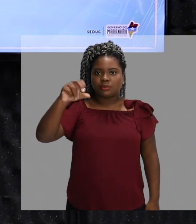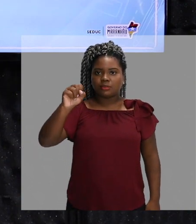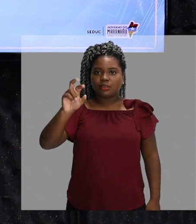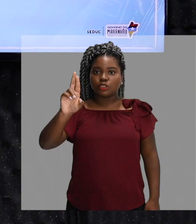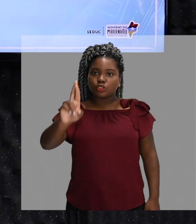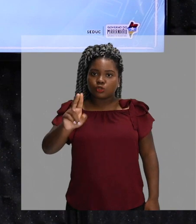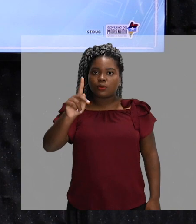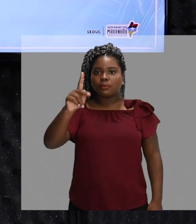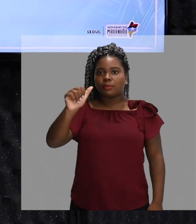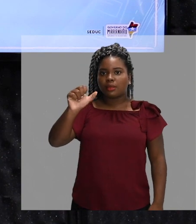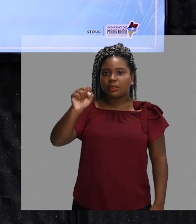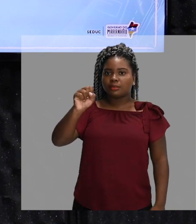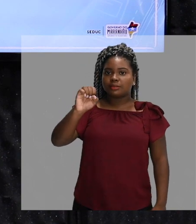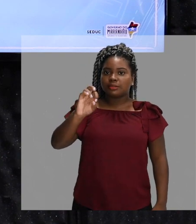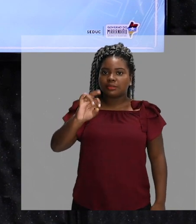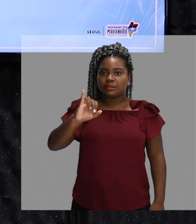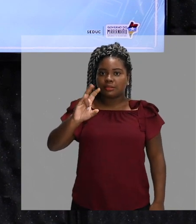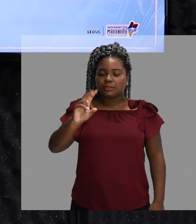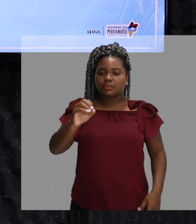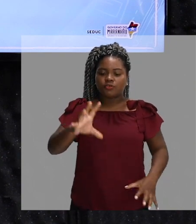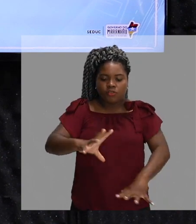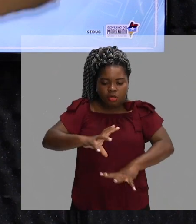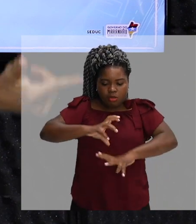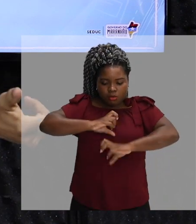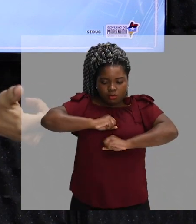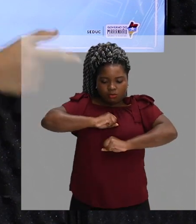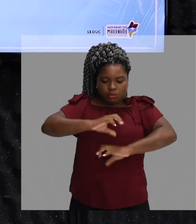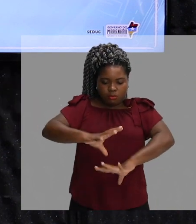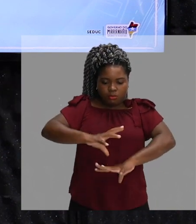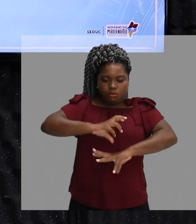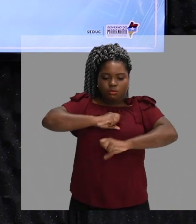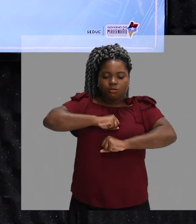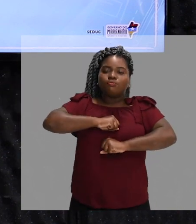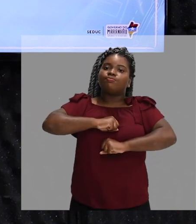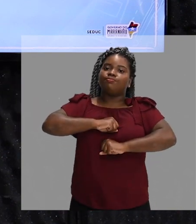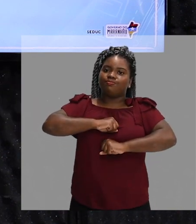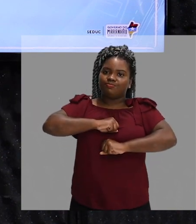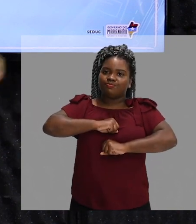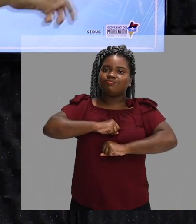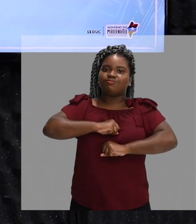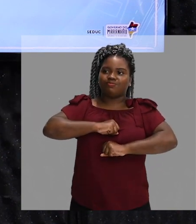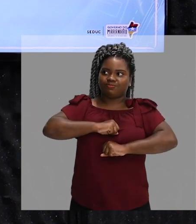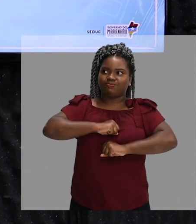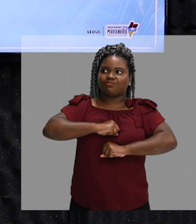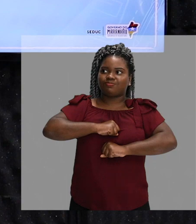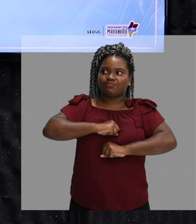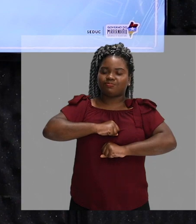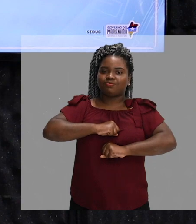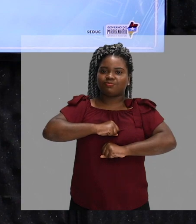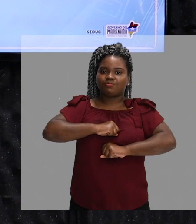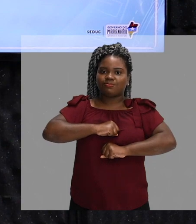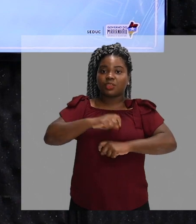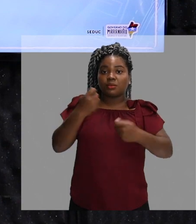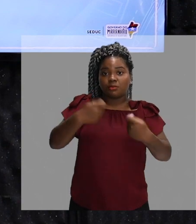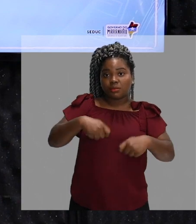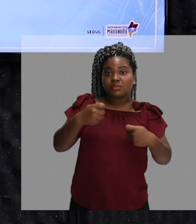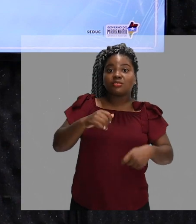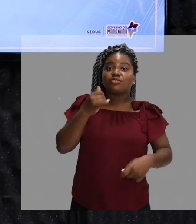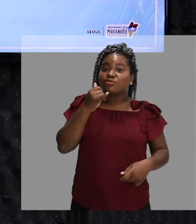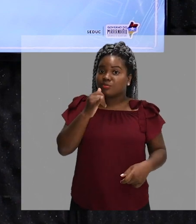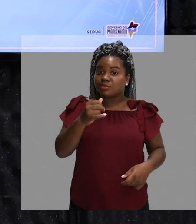da captação dessa energia, será produzida a imagem do espaço, mas utilizando uma fonte de energia